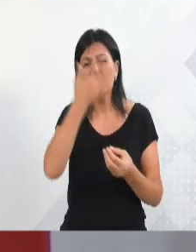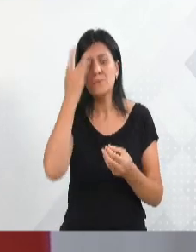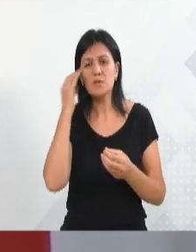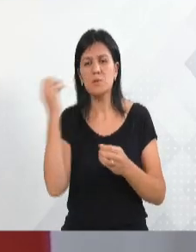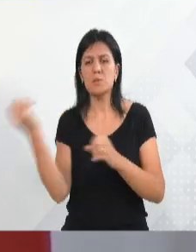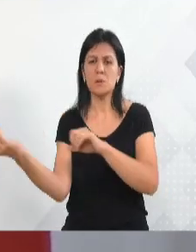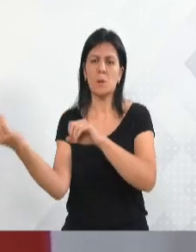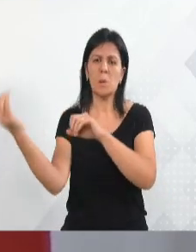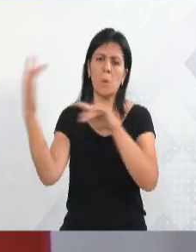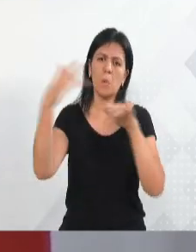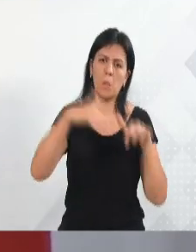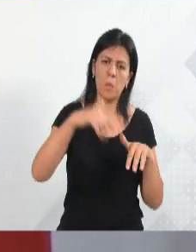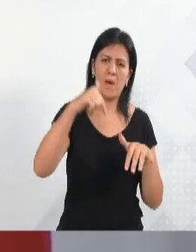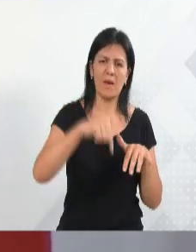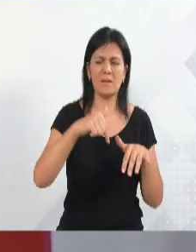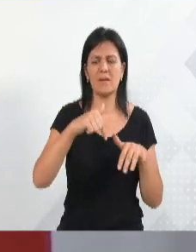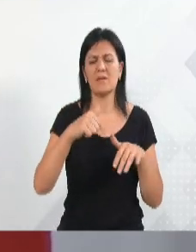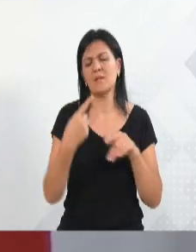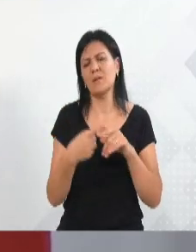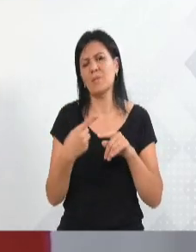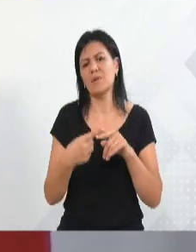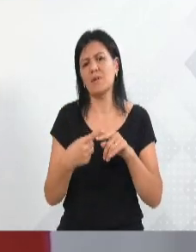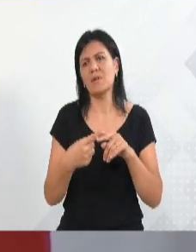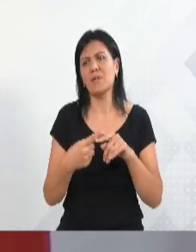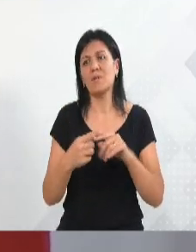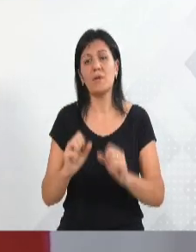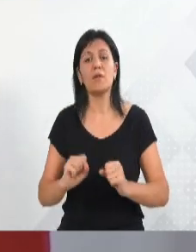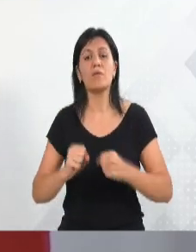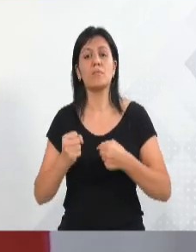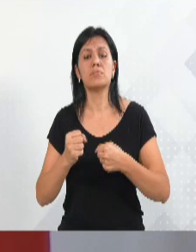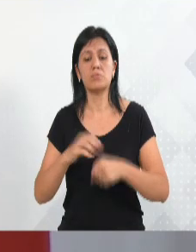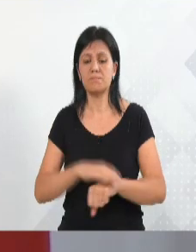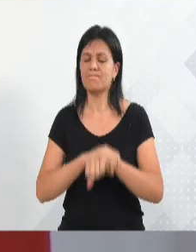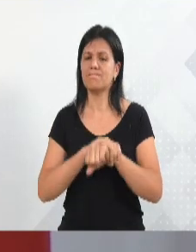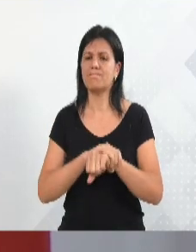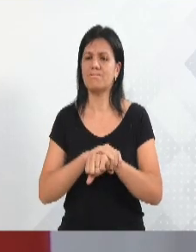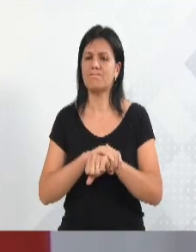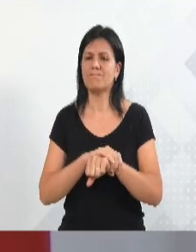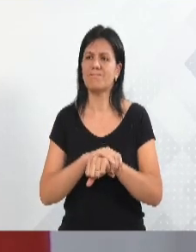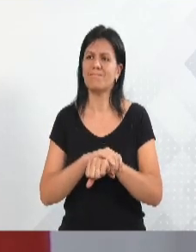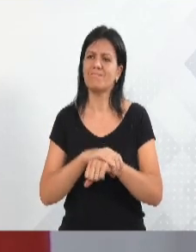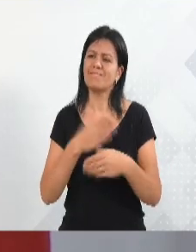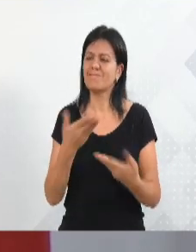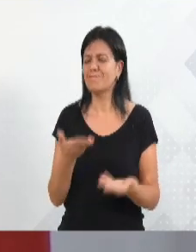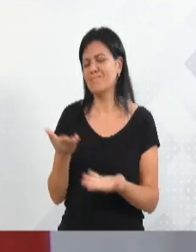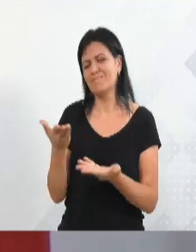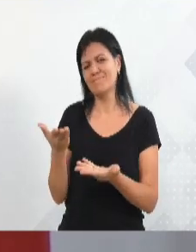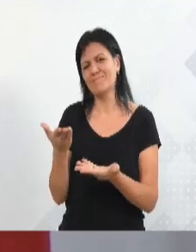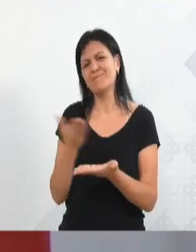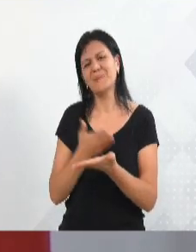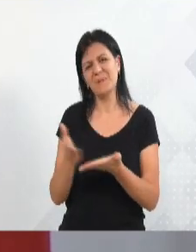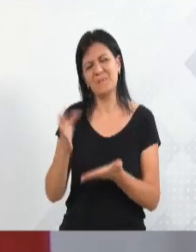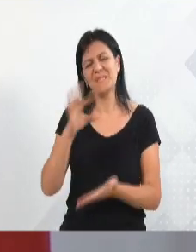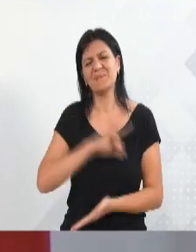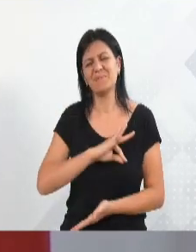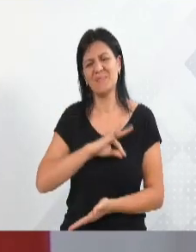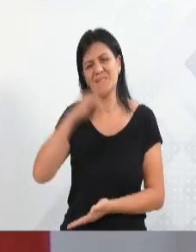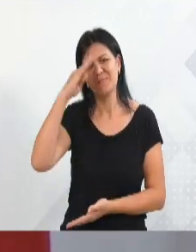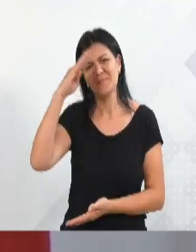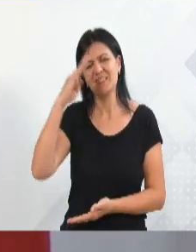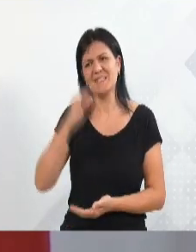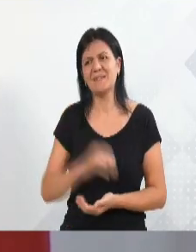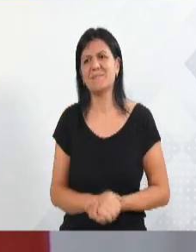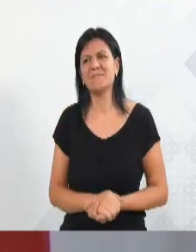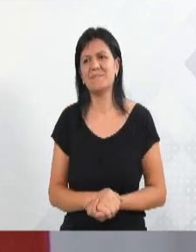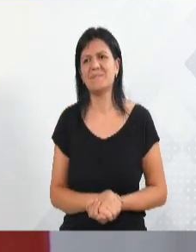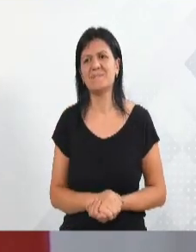de Blumenau. E quem garante essa segurança e essa sensação de segurança certamente começa pela Polícia Militar. Então,